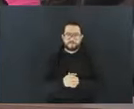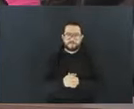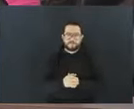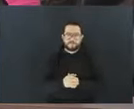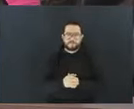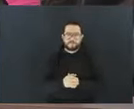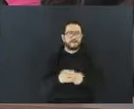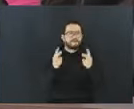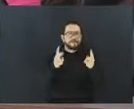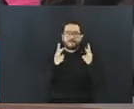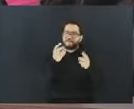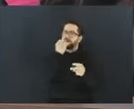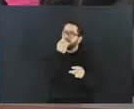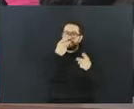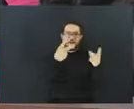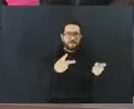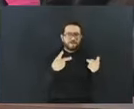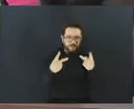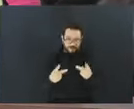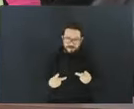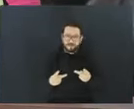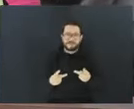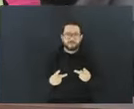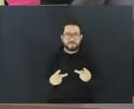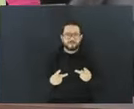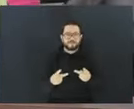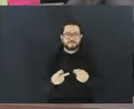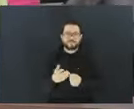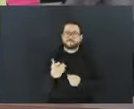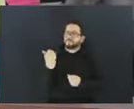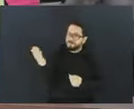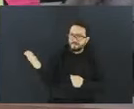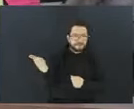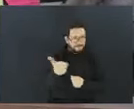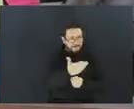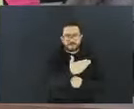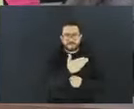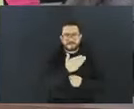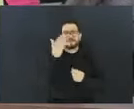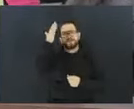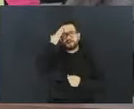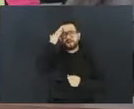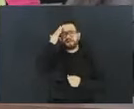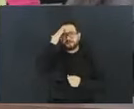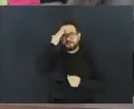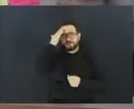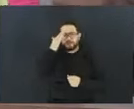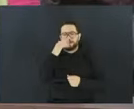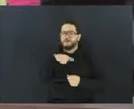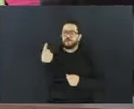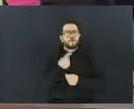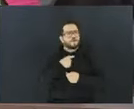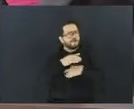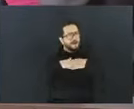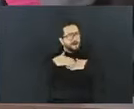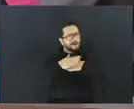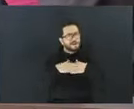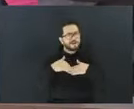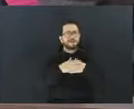muito bem-vindos. Eu acho que muitos aqui sabem do nosso carinho, da nossa admiração, do nosso